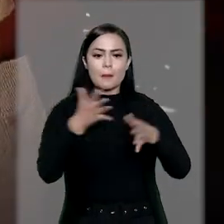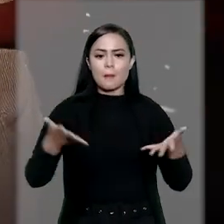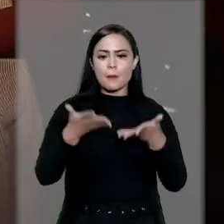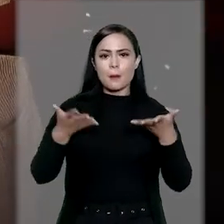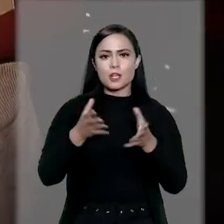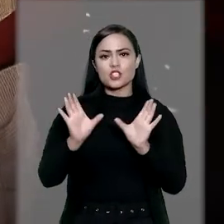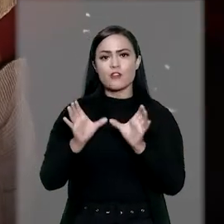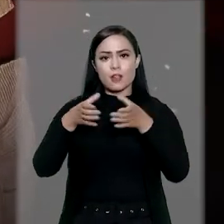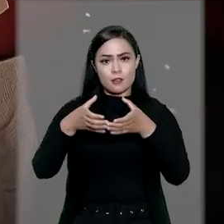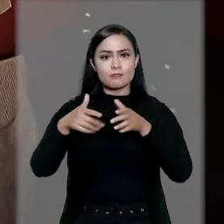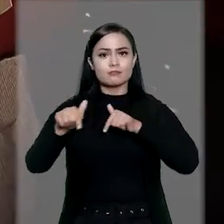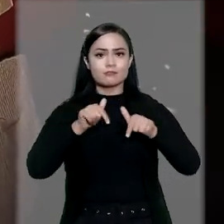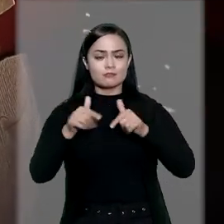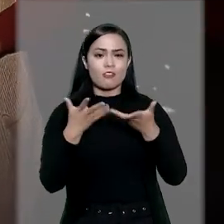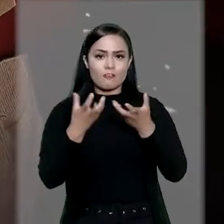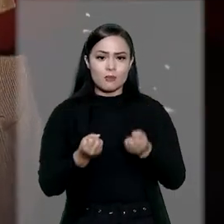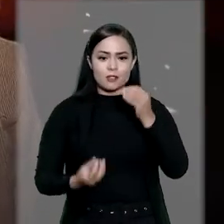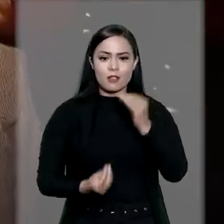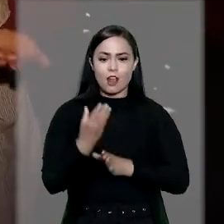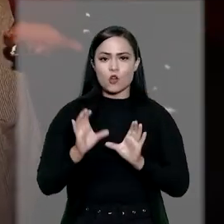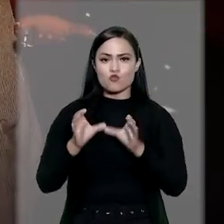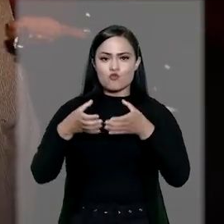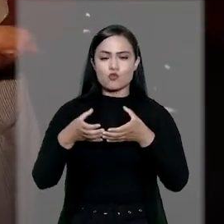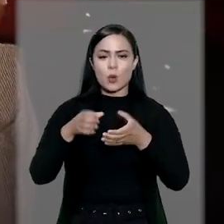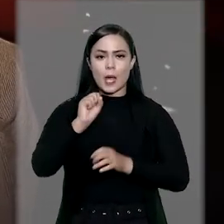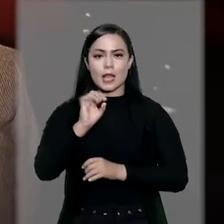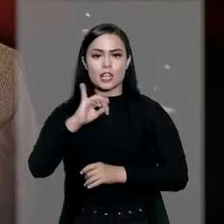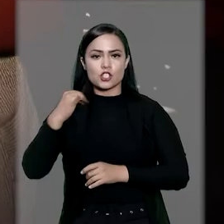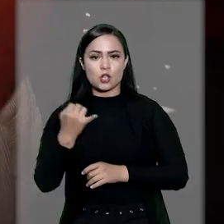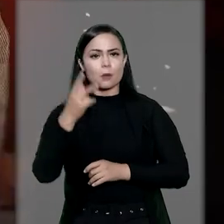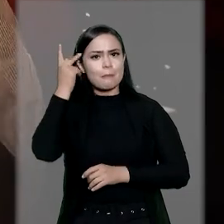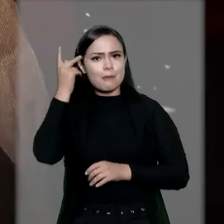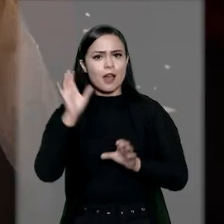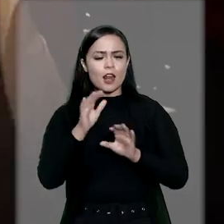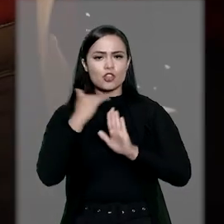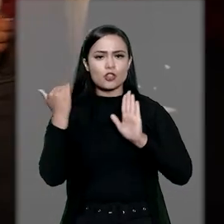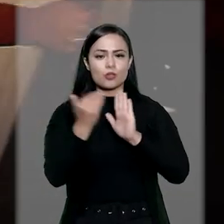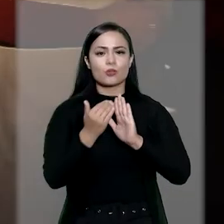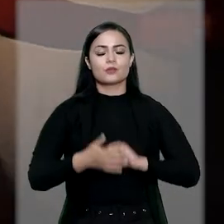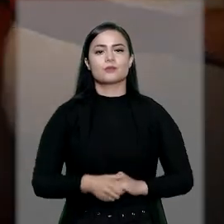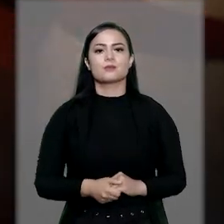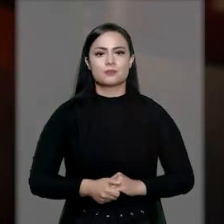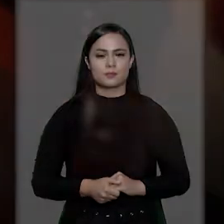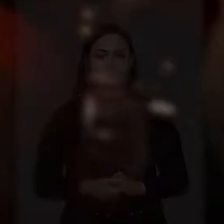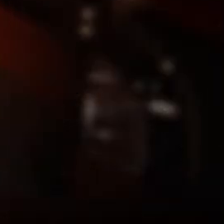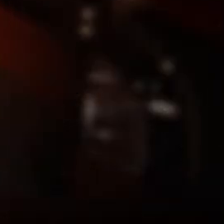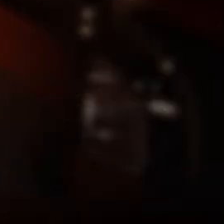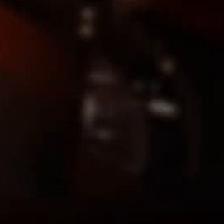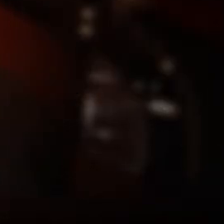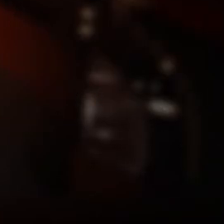parte e motive sua equipe de trabalho. Vamos construir juntos um STJ para todos. Música.